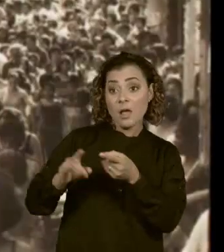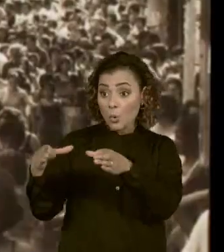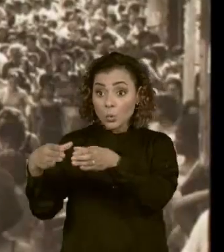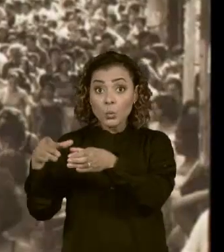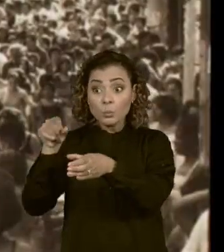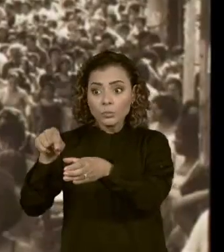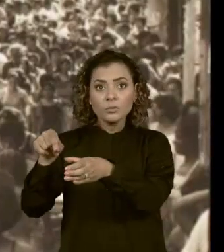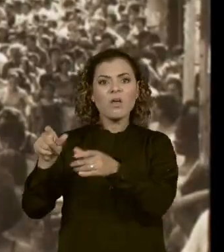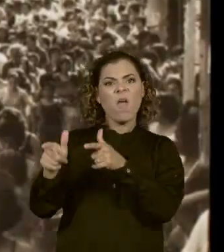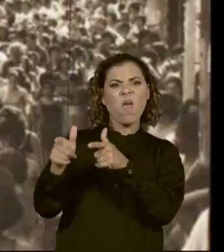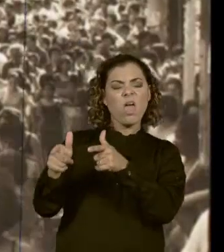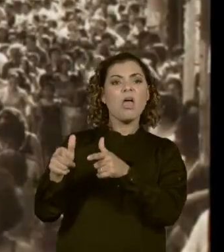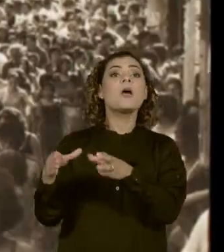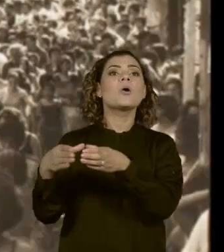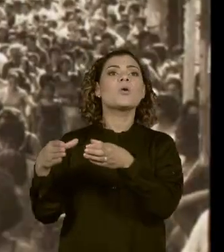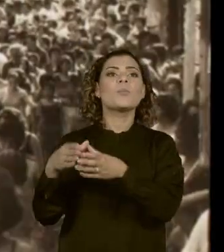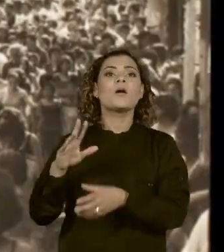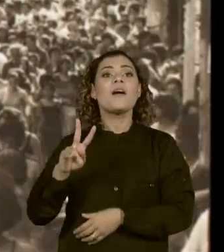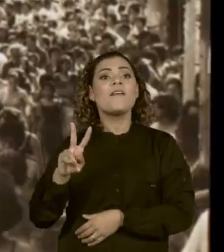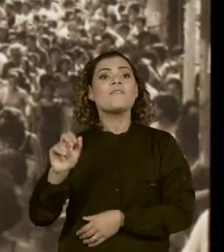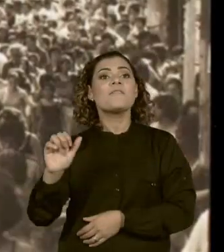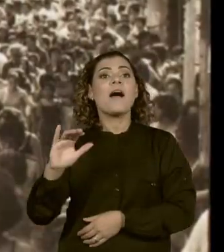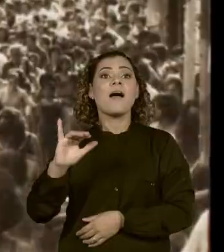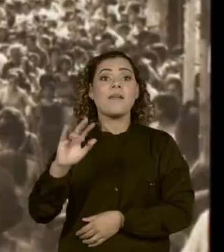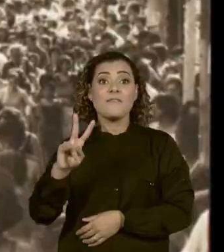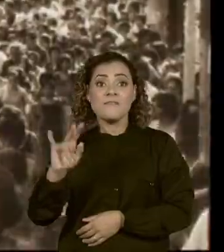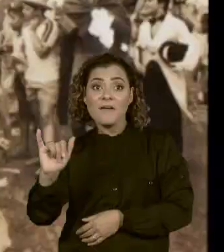como penetra, que um dia foi expulsa.